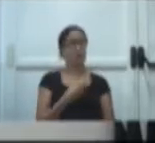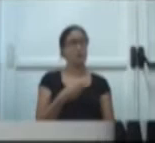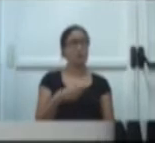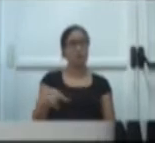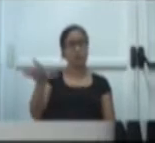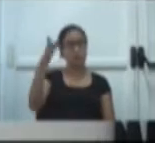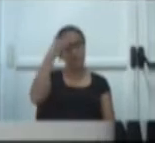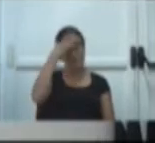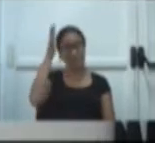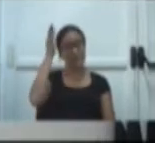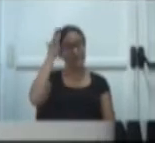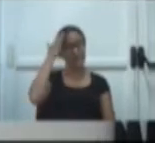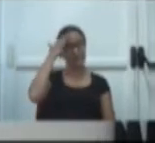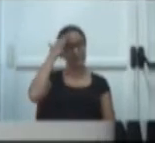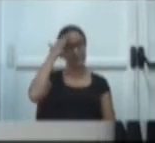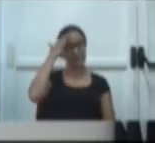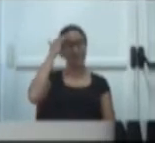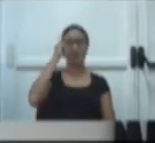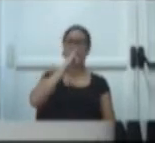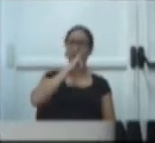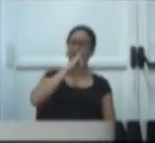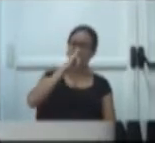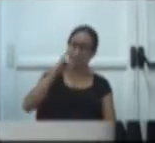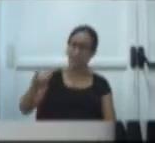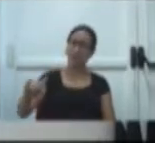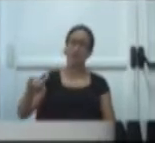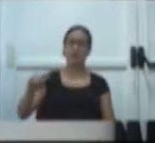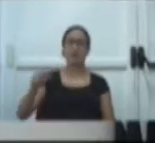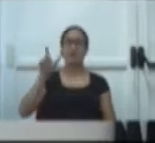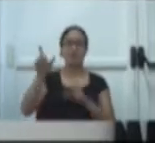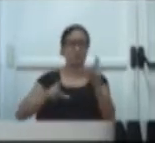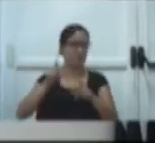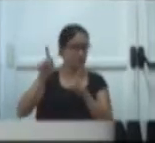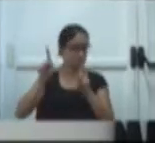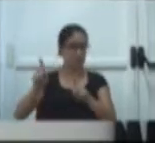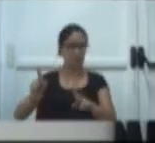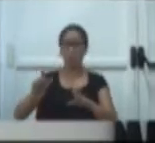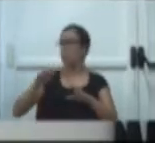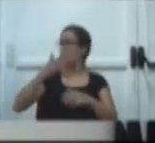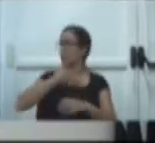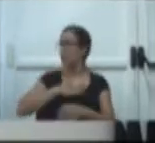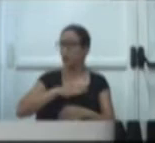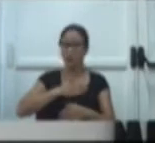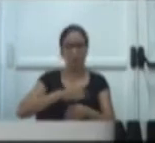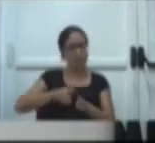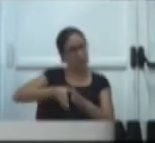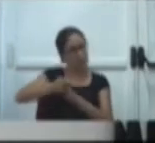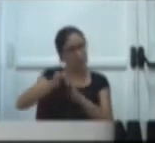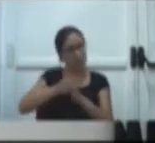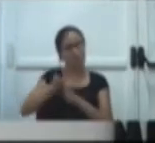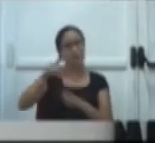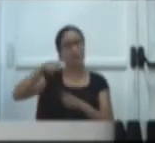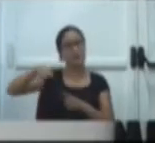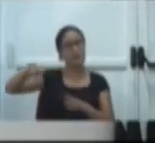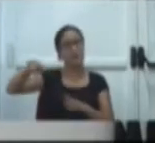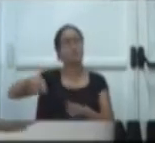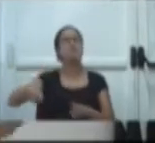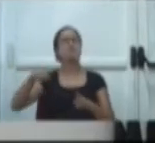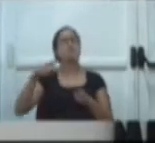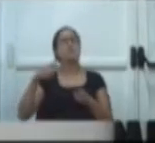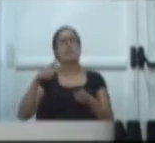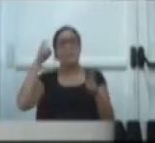não deixar a população mais em risco do que já está. E tenho que dizer aqui, as meninas